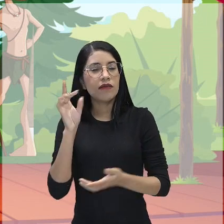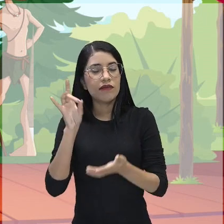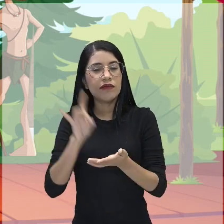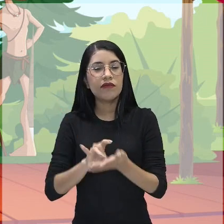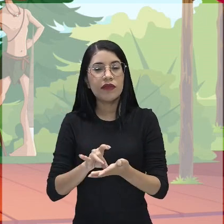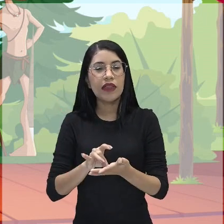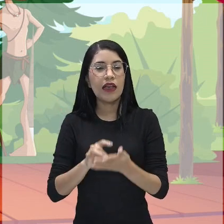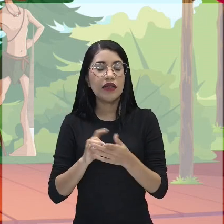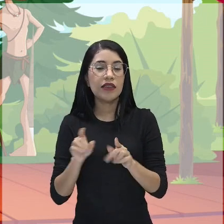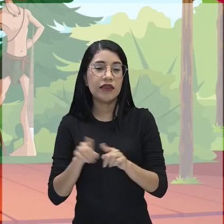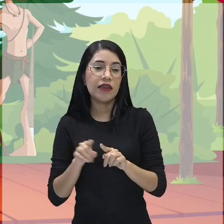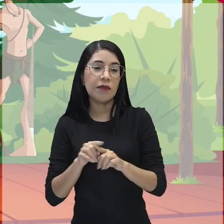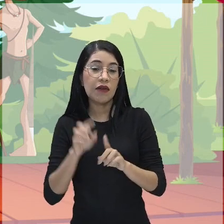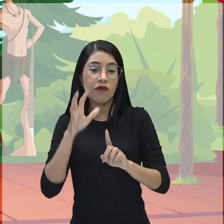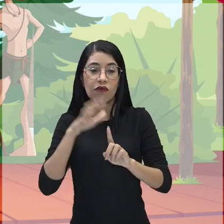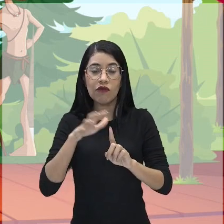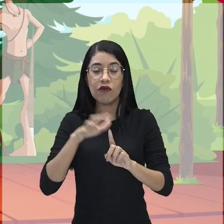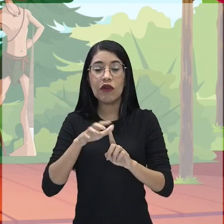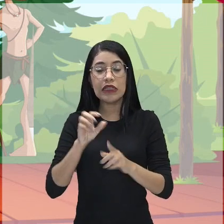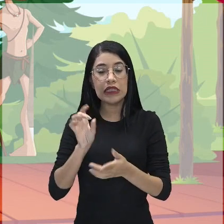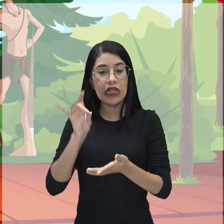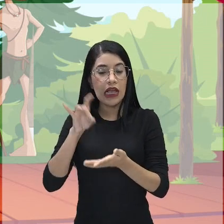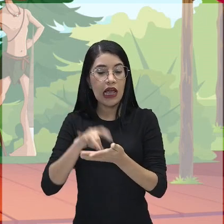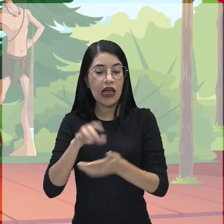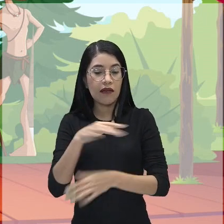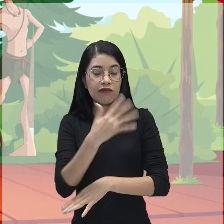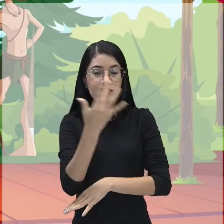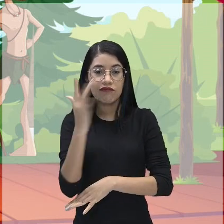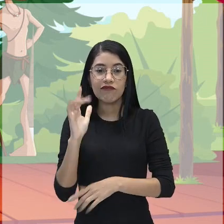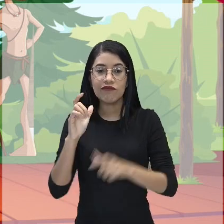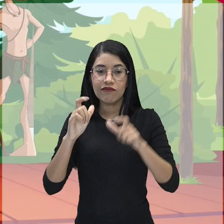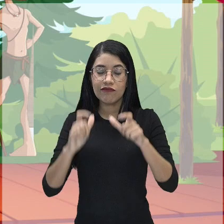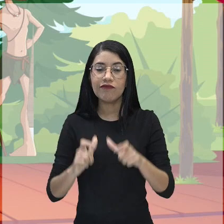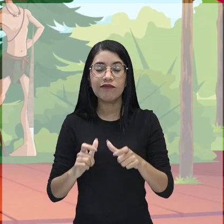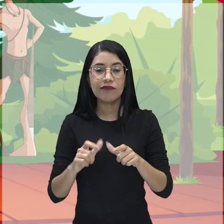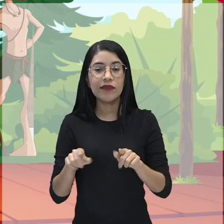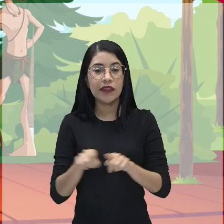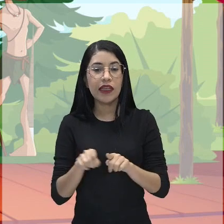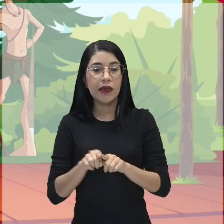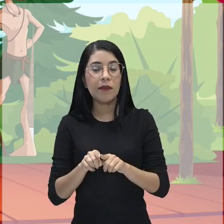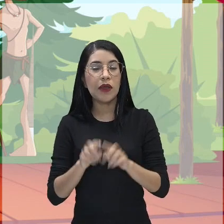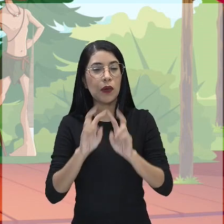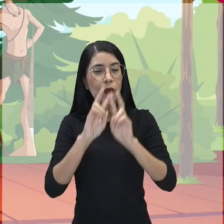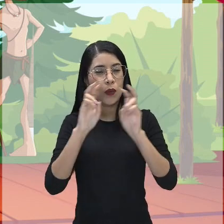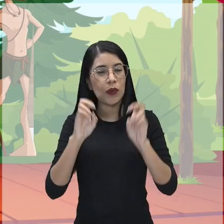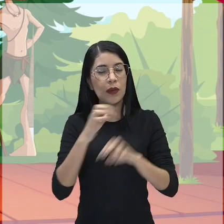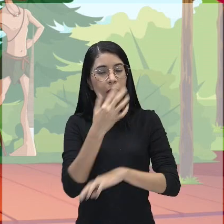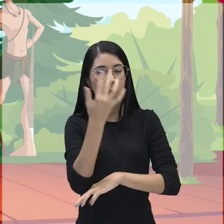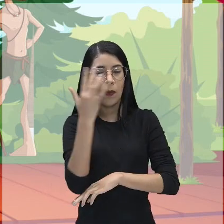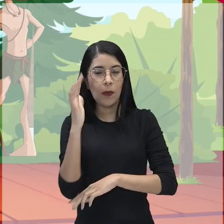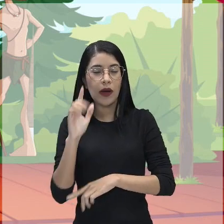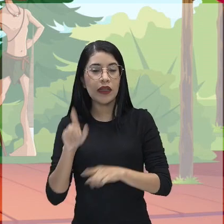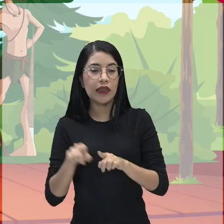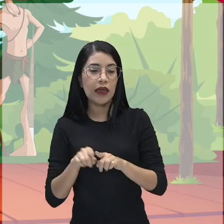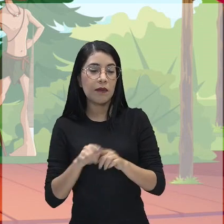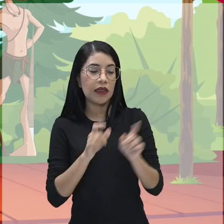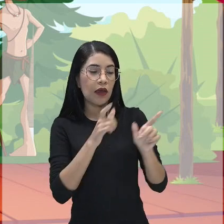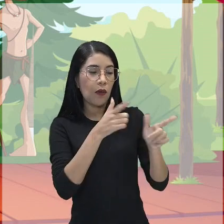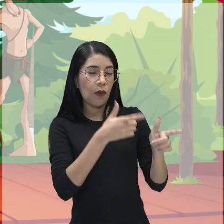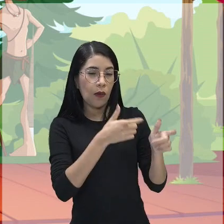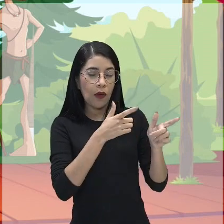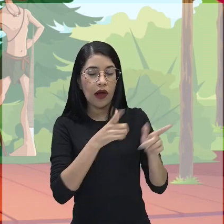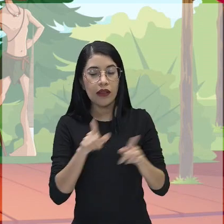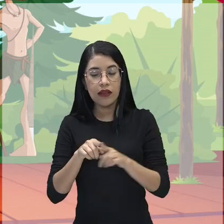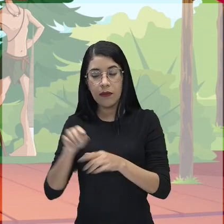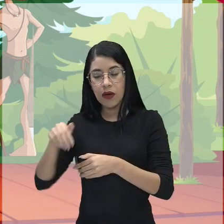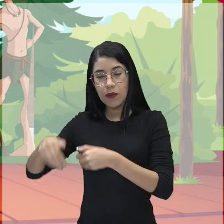teatral, convencer o público que aqui é uma floresta, que nós estamos falando sobre o meio ambiente e que nós temos o caçador e que nós temos um